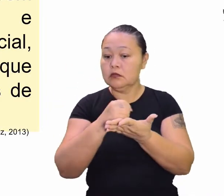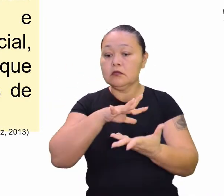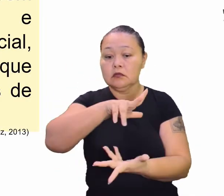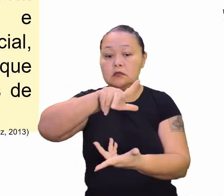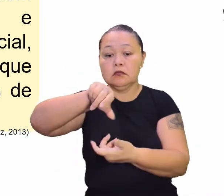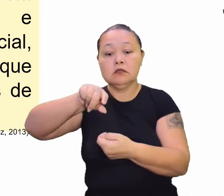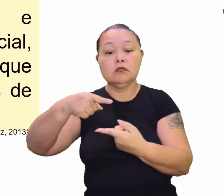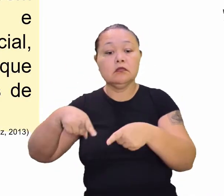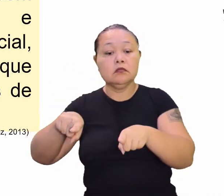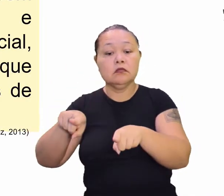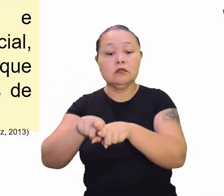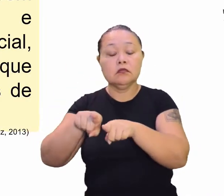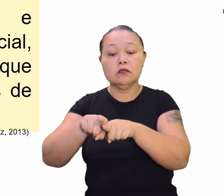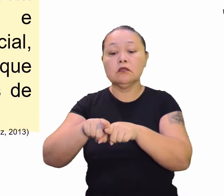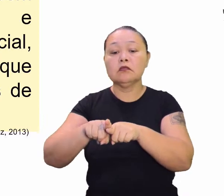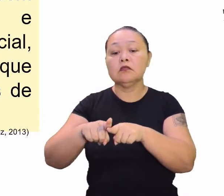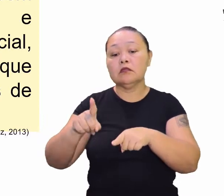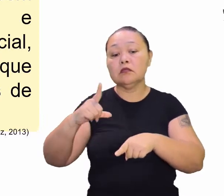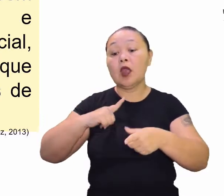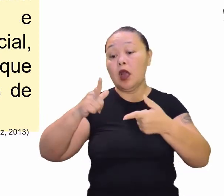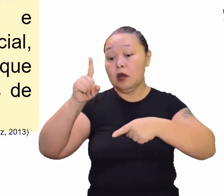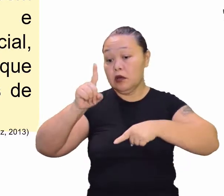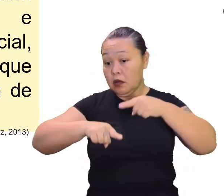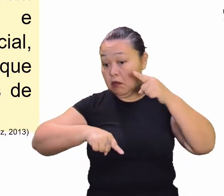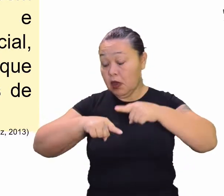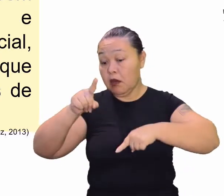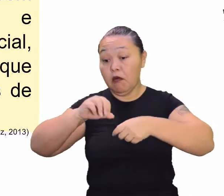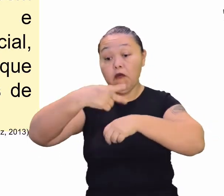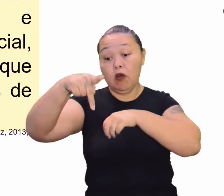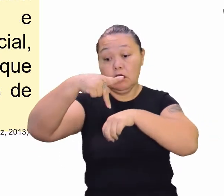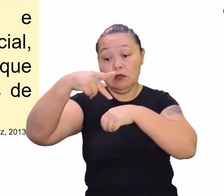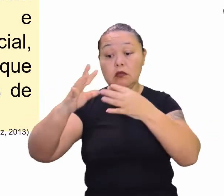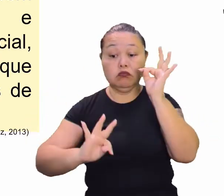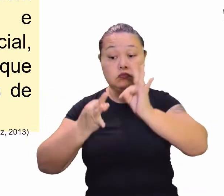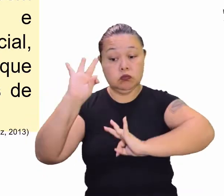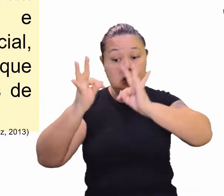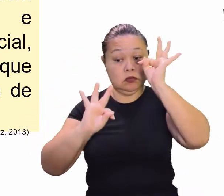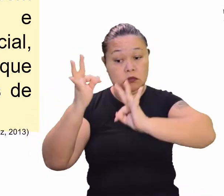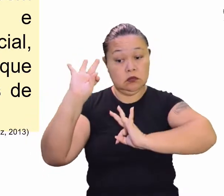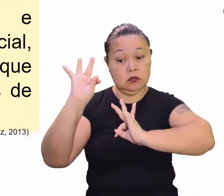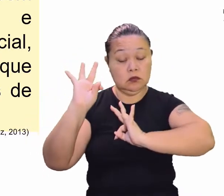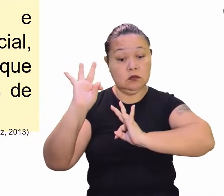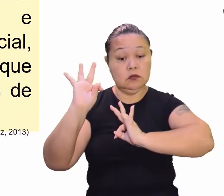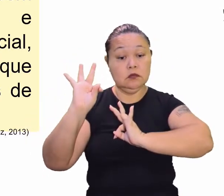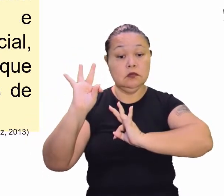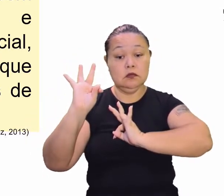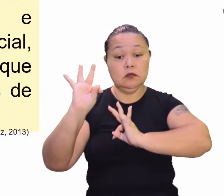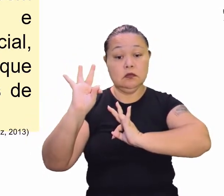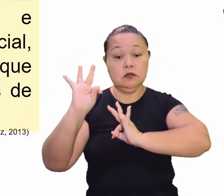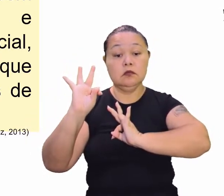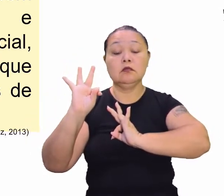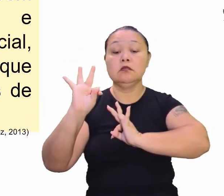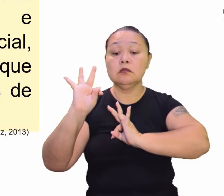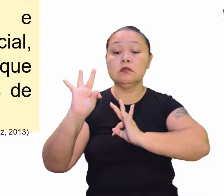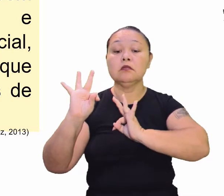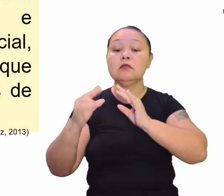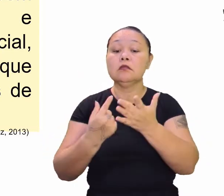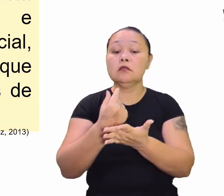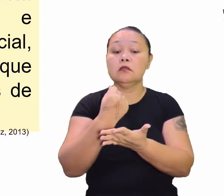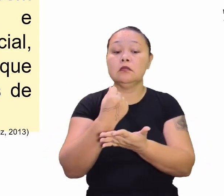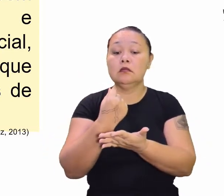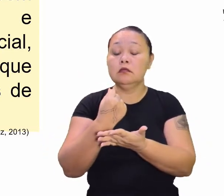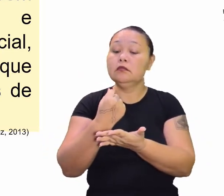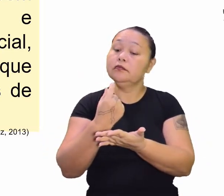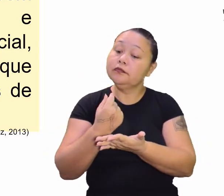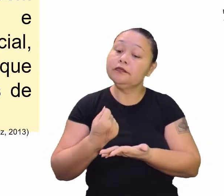mundial. São exportadores de tecnologia. E olha só, são destaques, supremacia econômica.